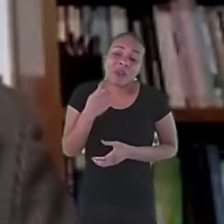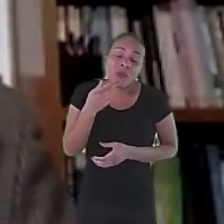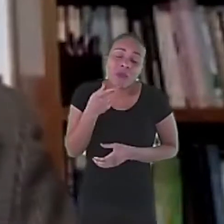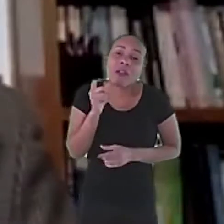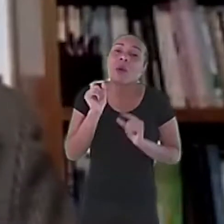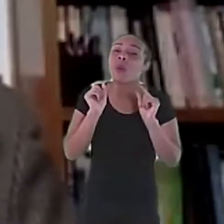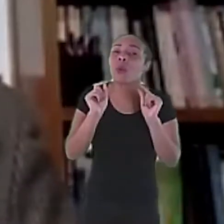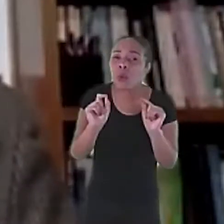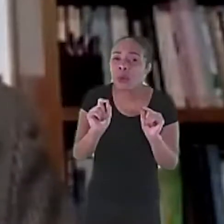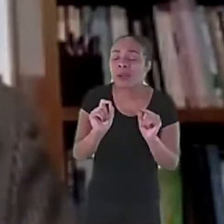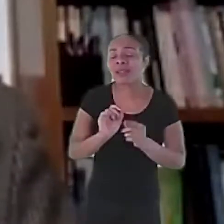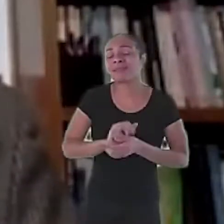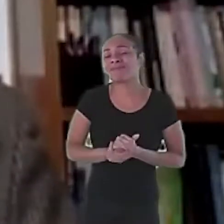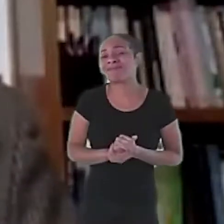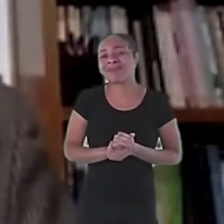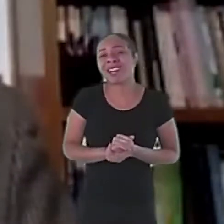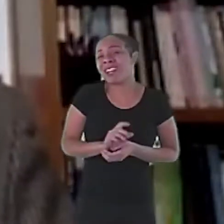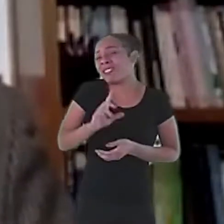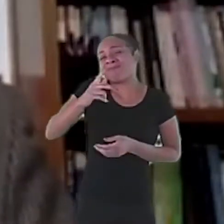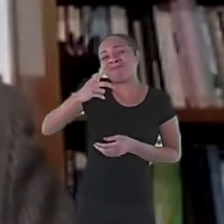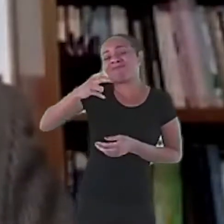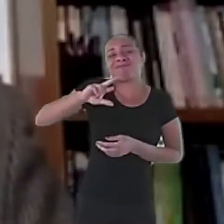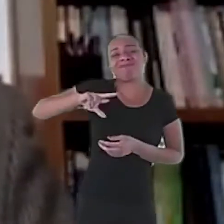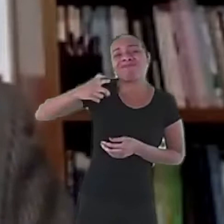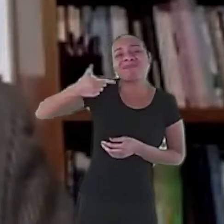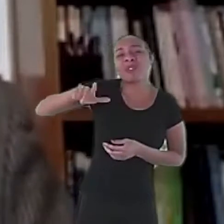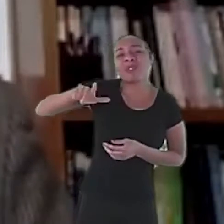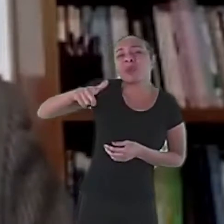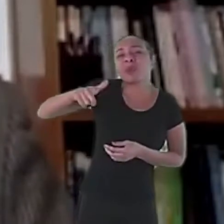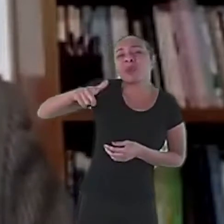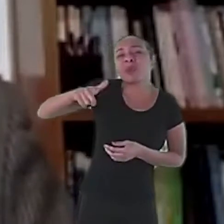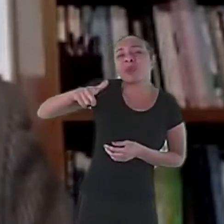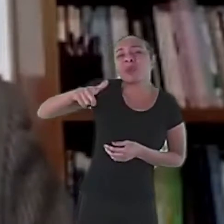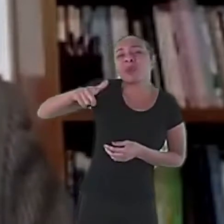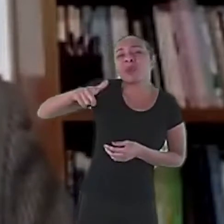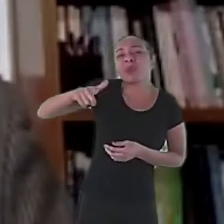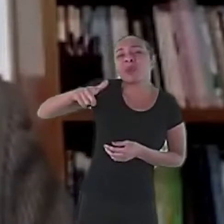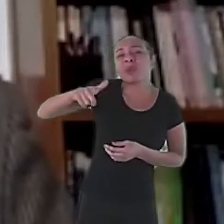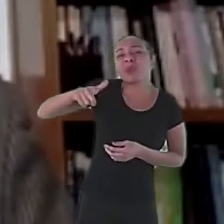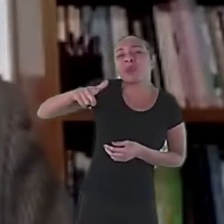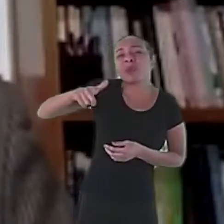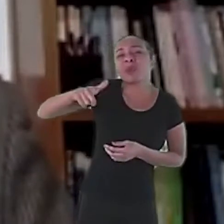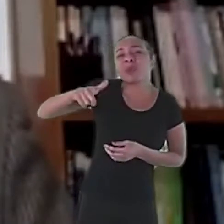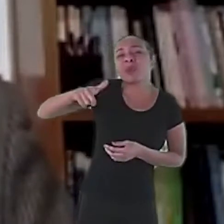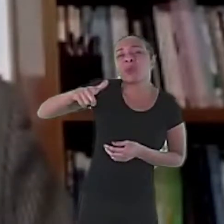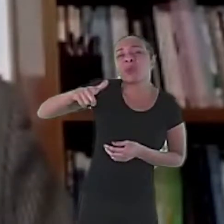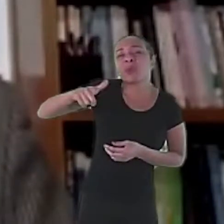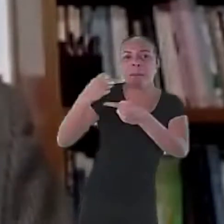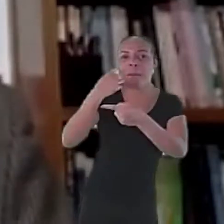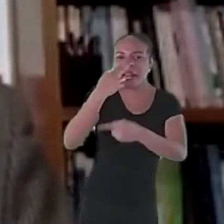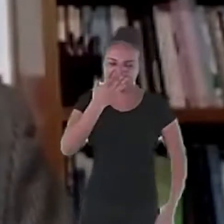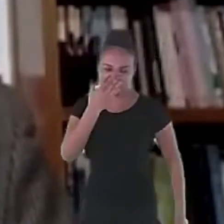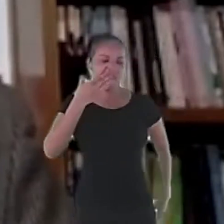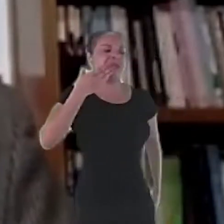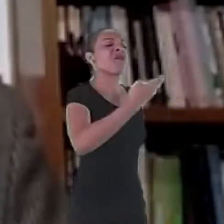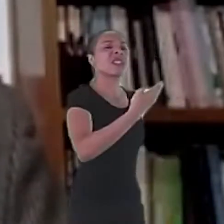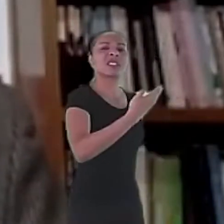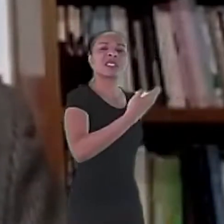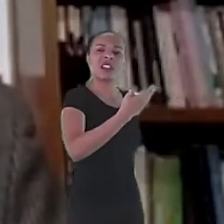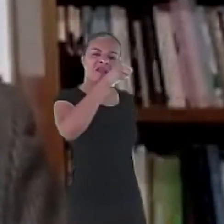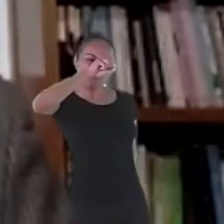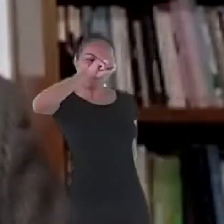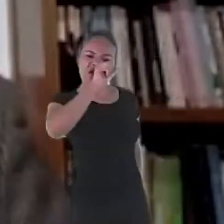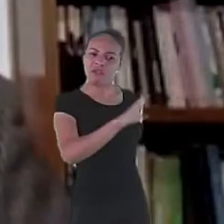há debate. O que há é embate. Embate